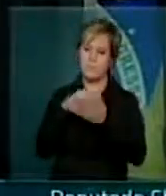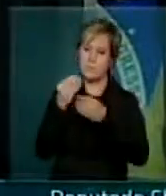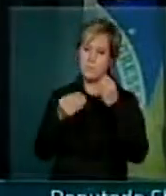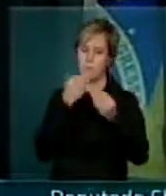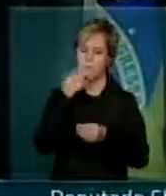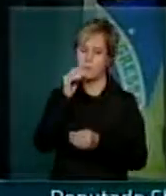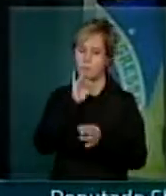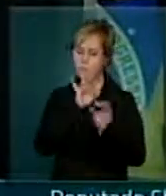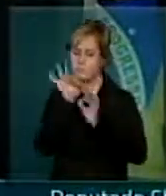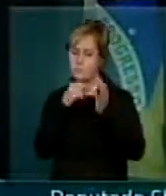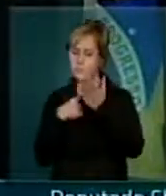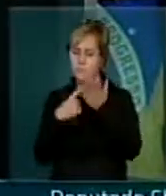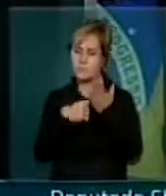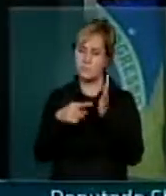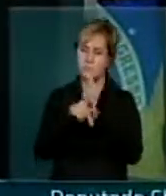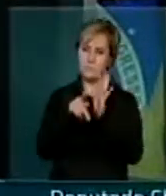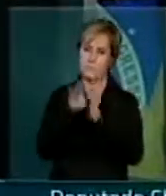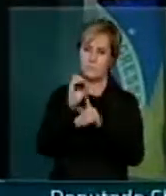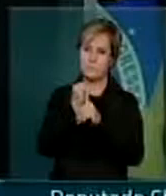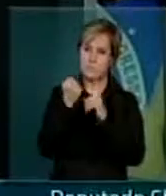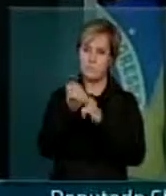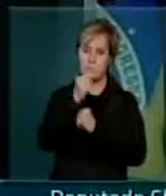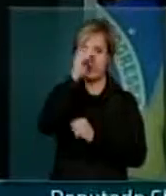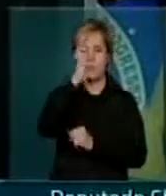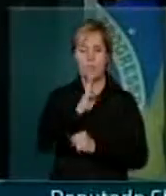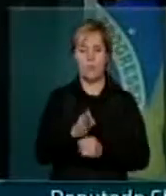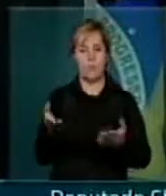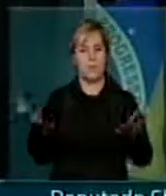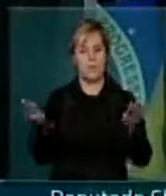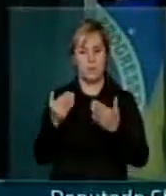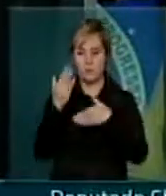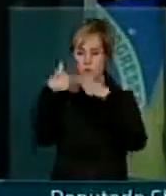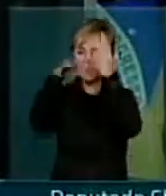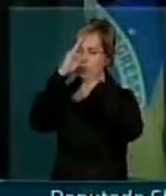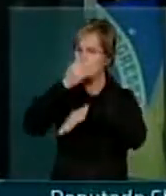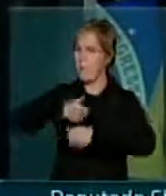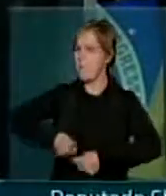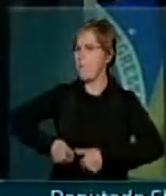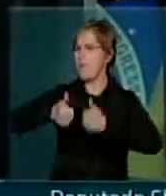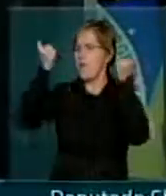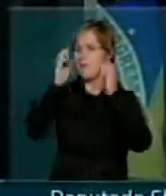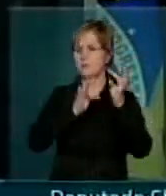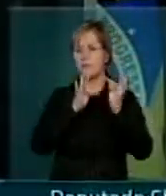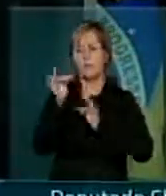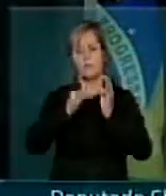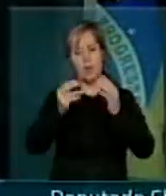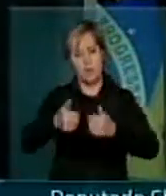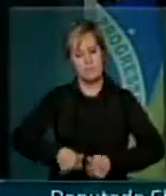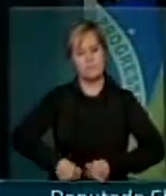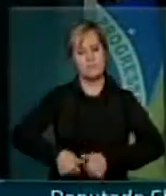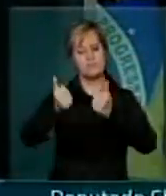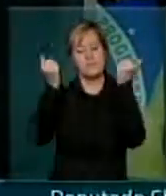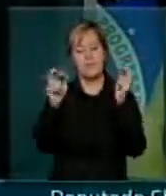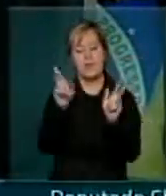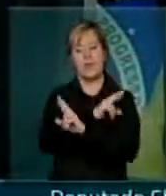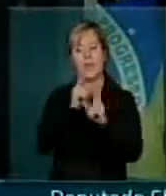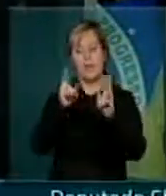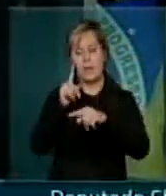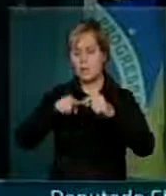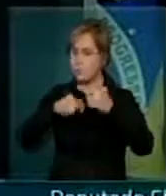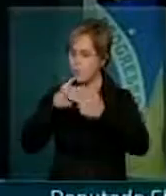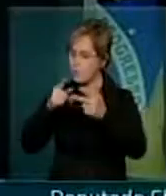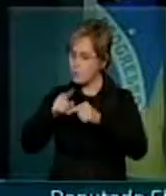de ordenamento social. O Brasil não pode ter avançado tanto tecnologicamente, nas relações